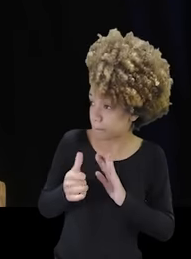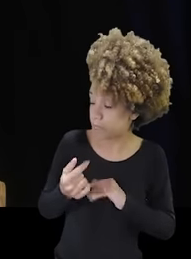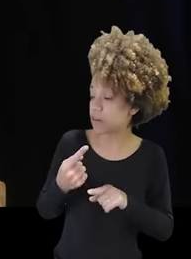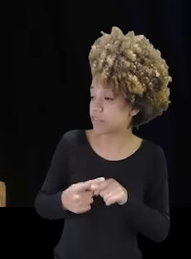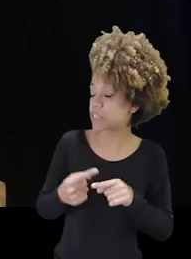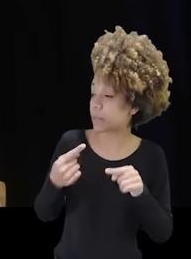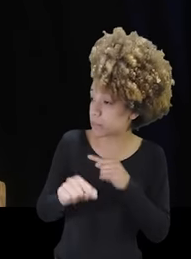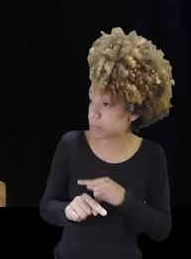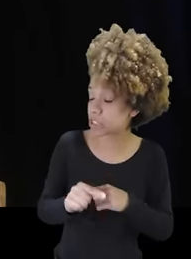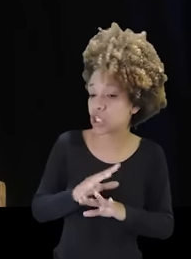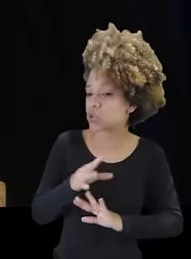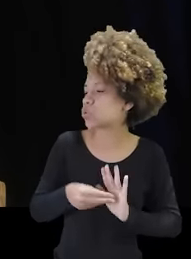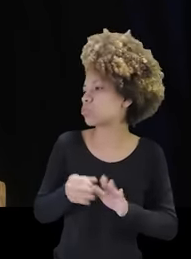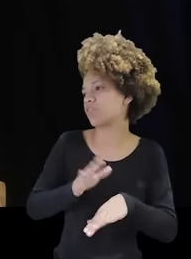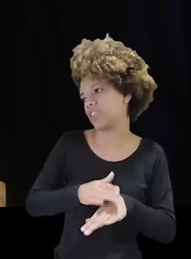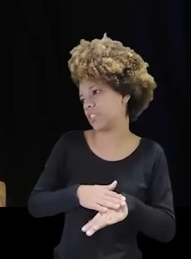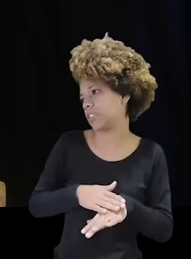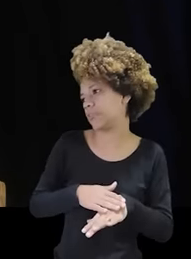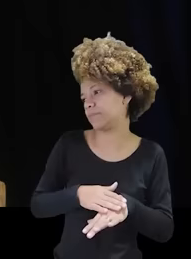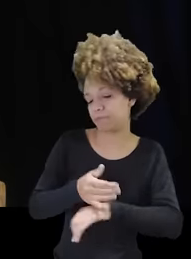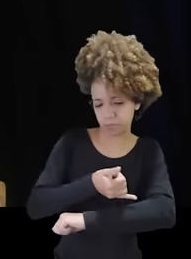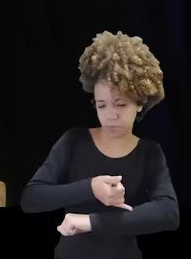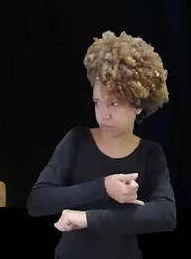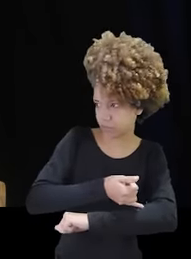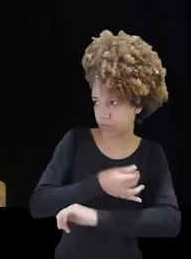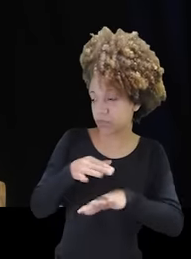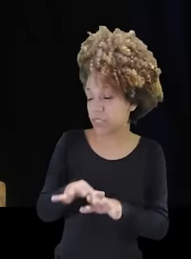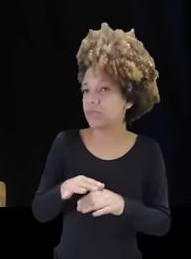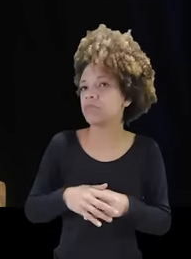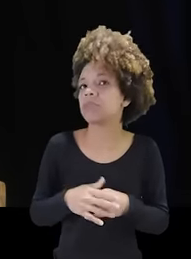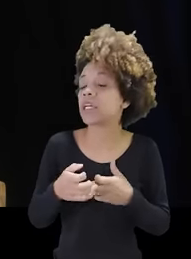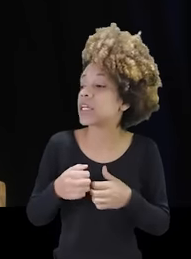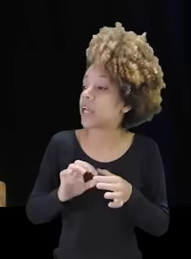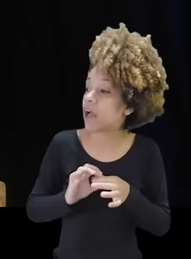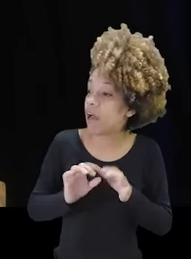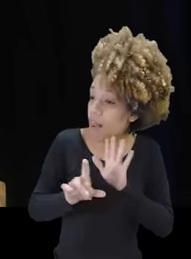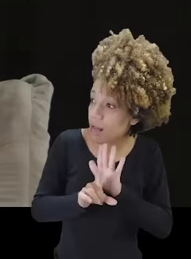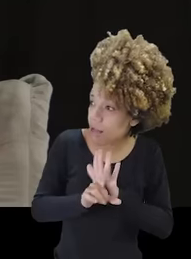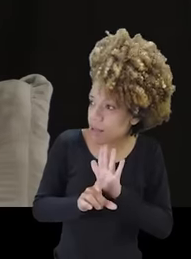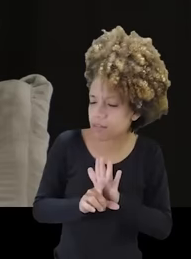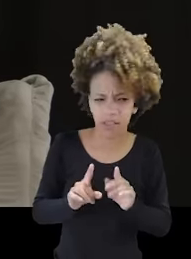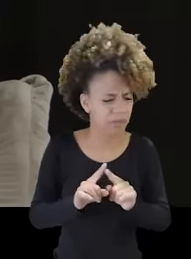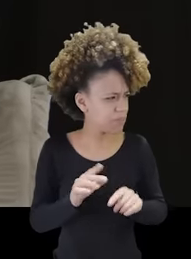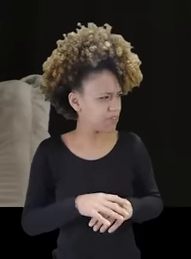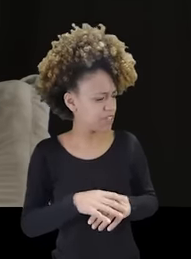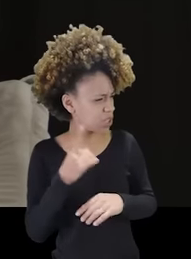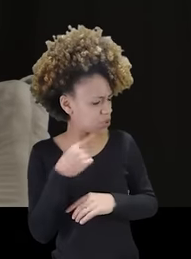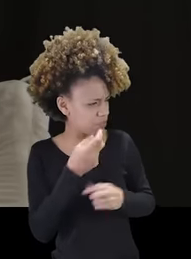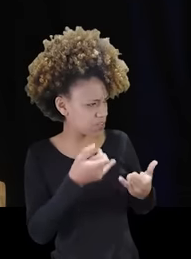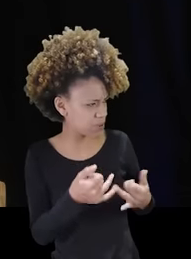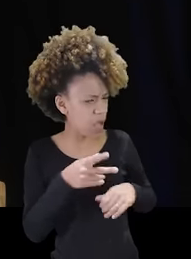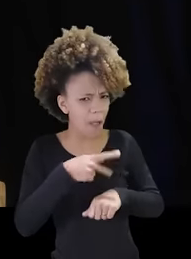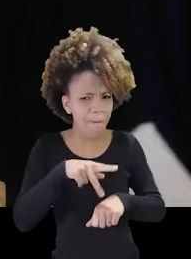era ilegal e todo mundo fazia todo mundo tinha então é uma questão de pessoal queria legalizar para ter mas olha que doce está me falando